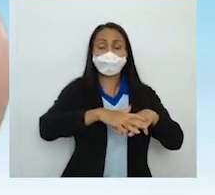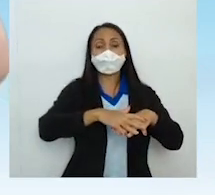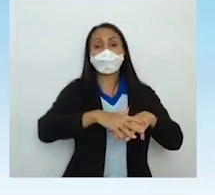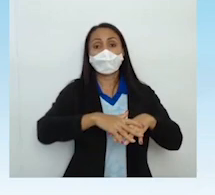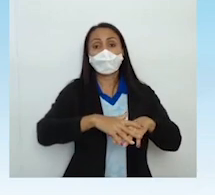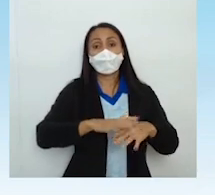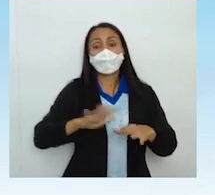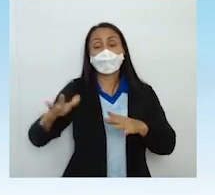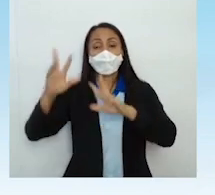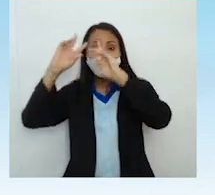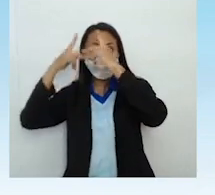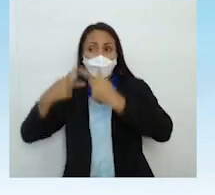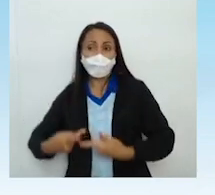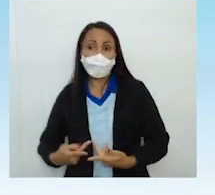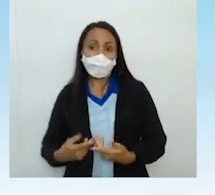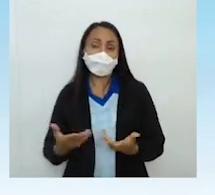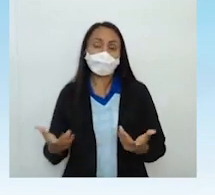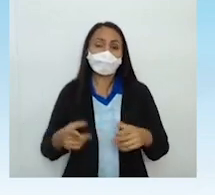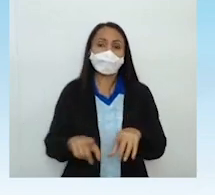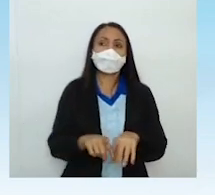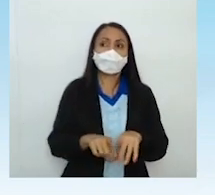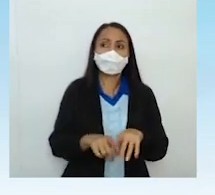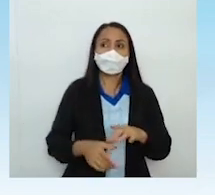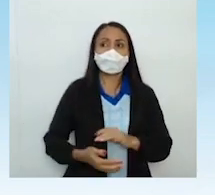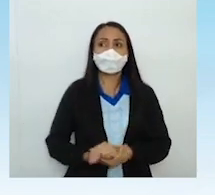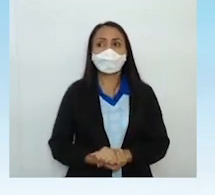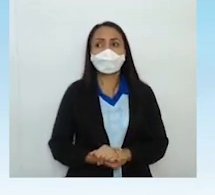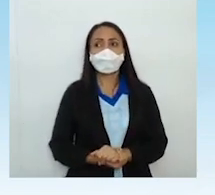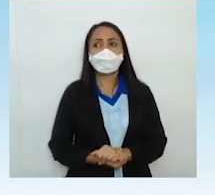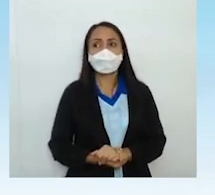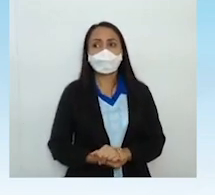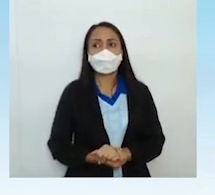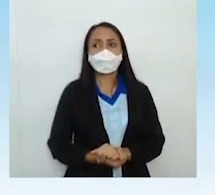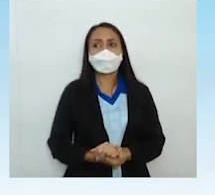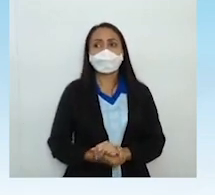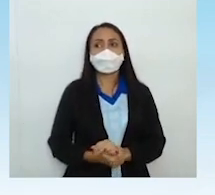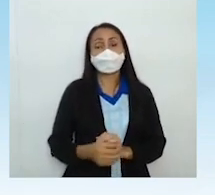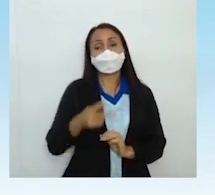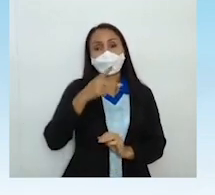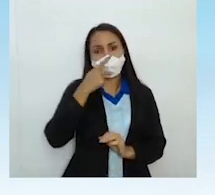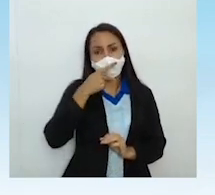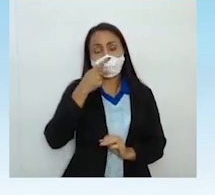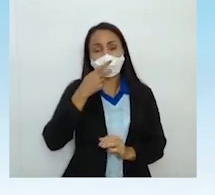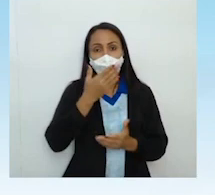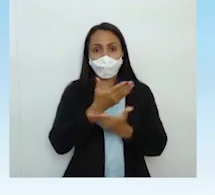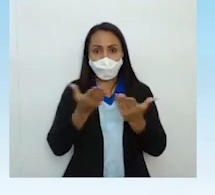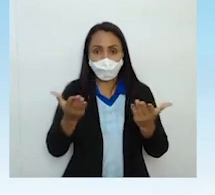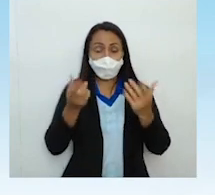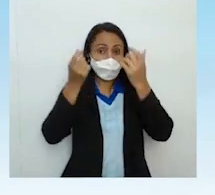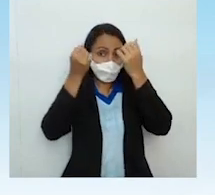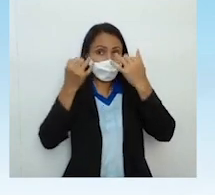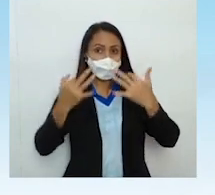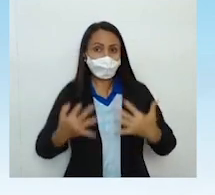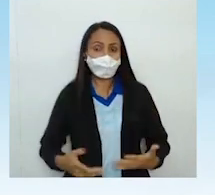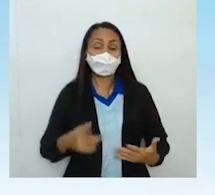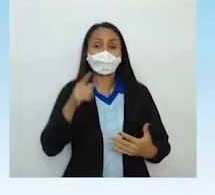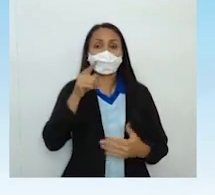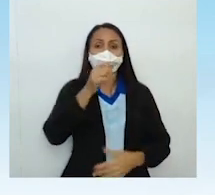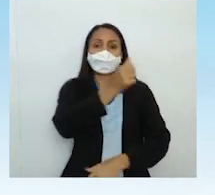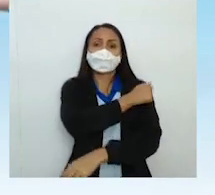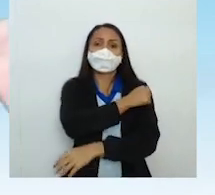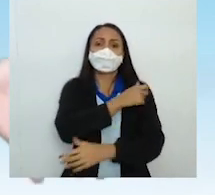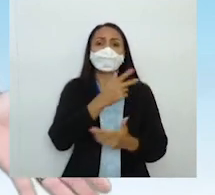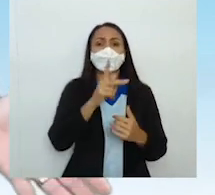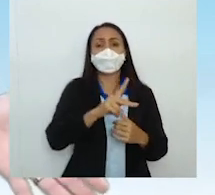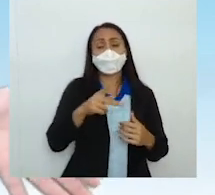de humanas. Na verdade, tudo é humano. Tudo é humano. Tudo é humano. E uma coisa que eu queria falar que pouca gente sabe, até para você, aluno, professor, eu